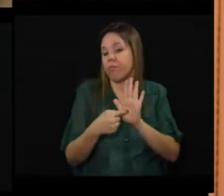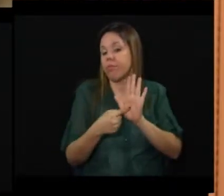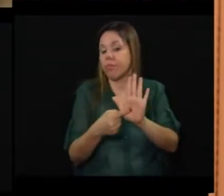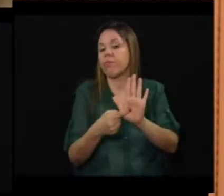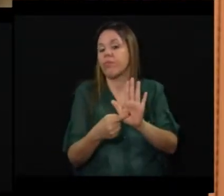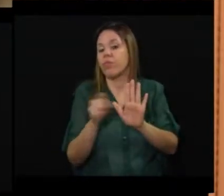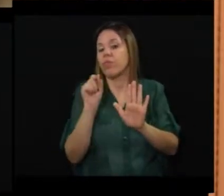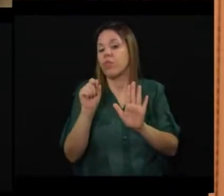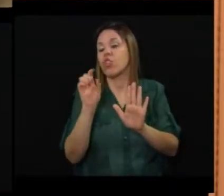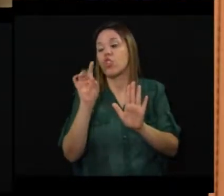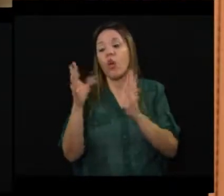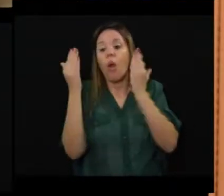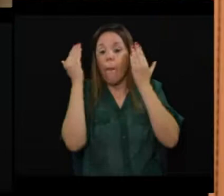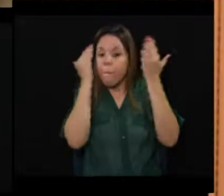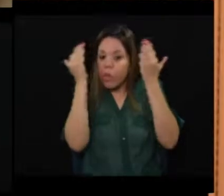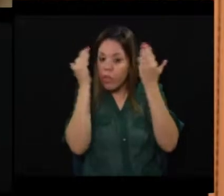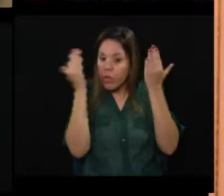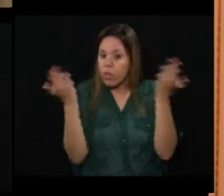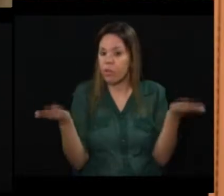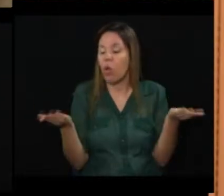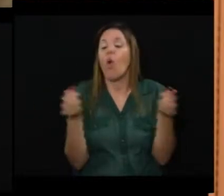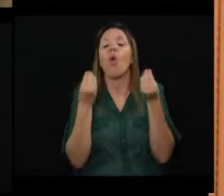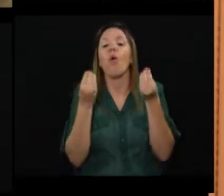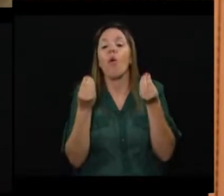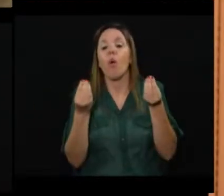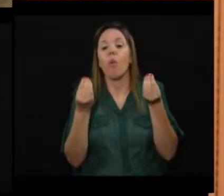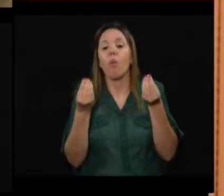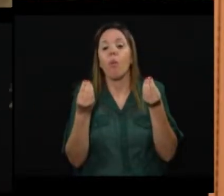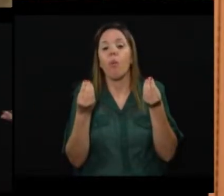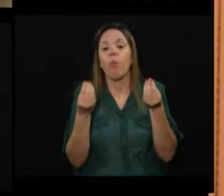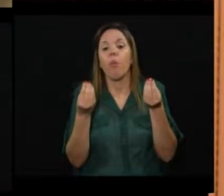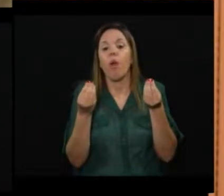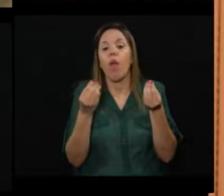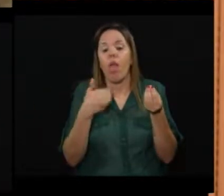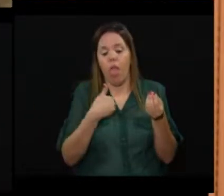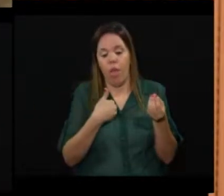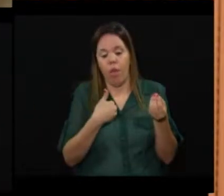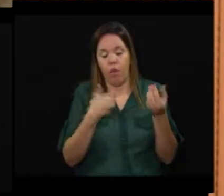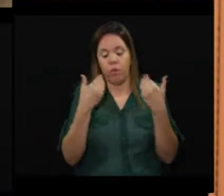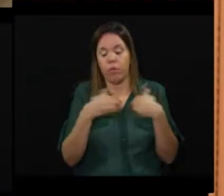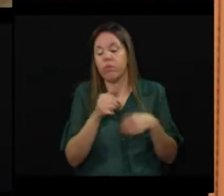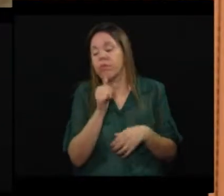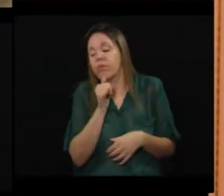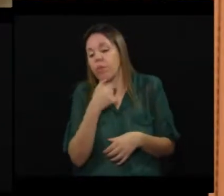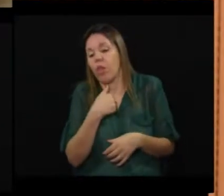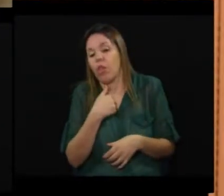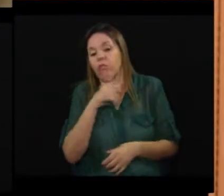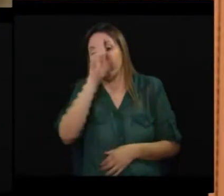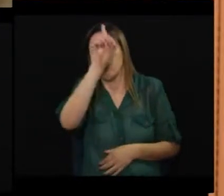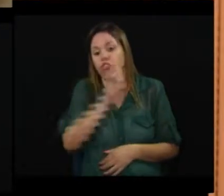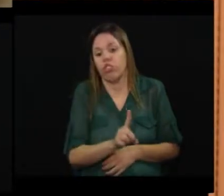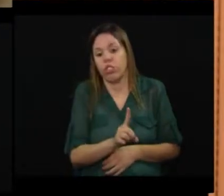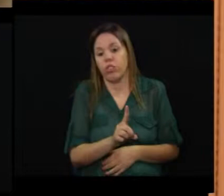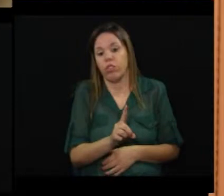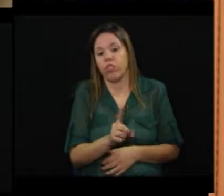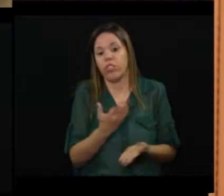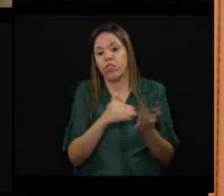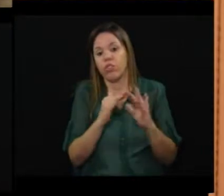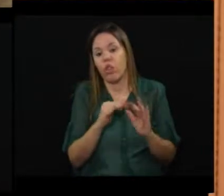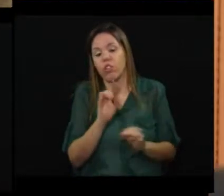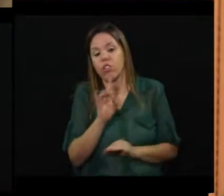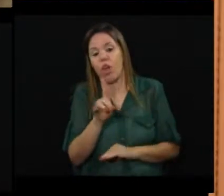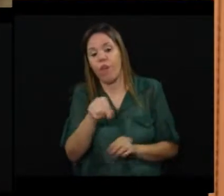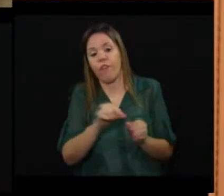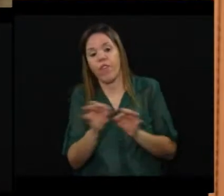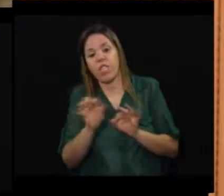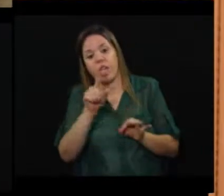a parte de psicologia. Então, como eu, uma diretora de escola, eu vou fazer essa lei se eu só tenho